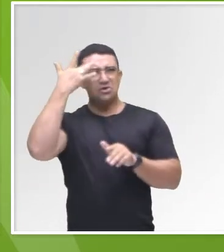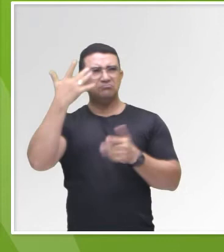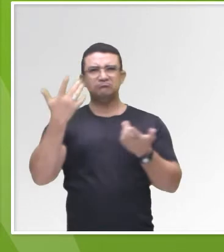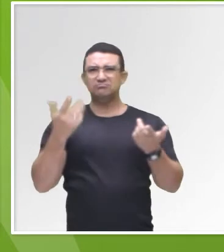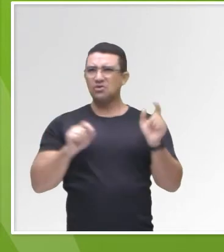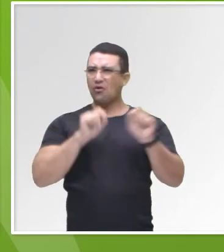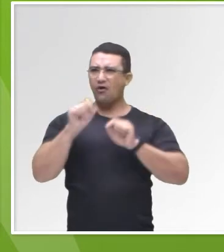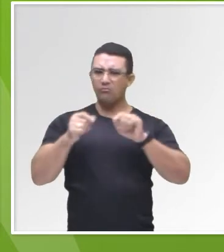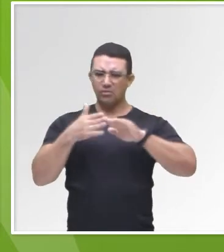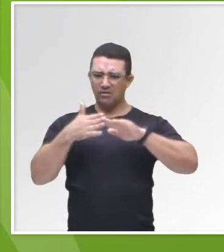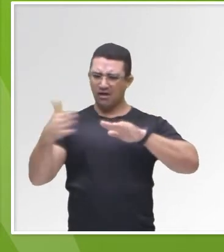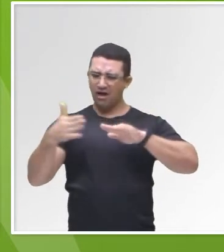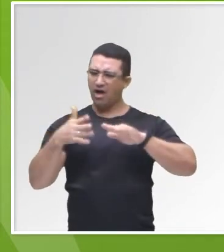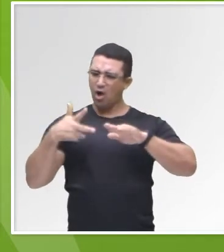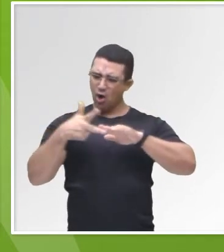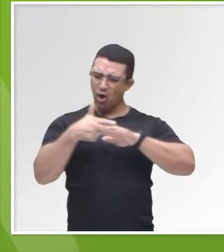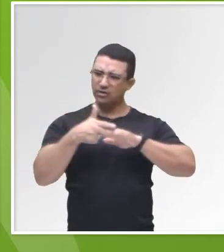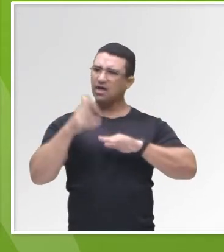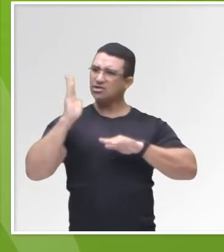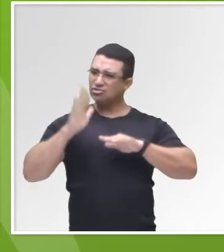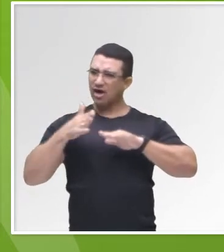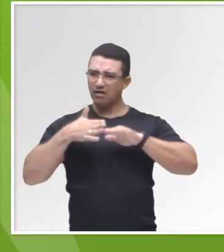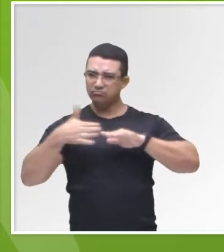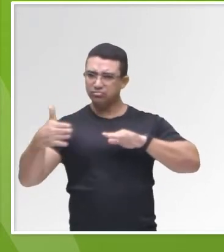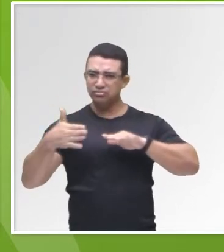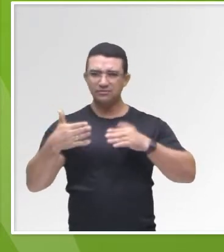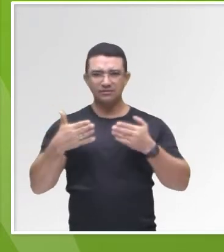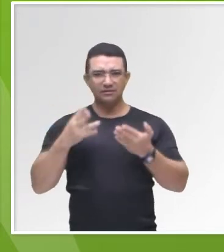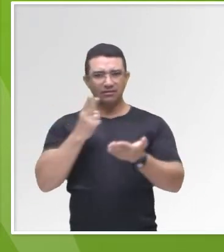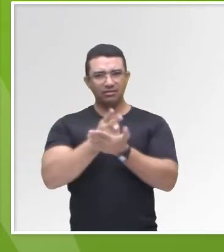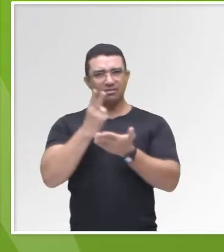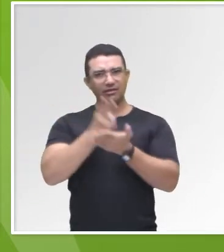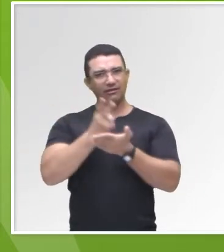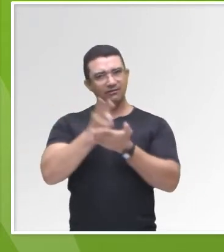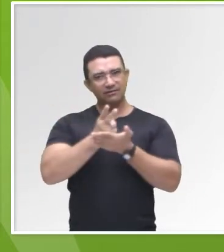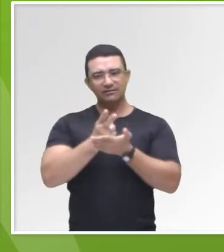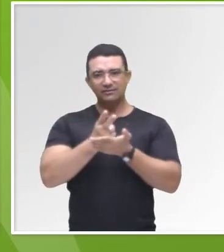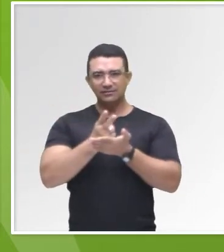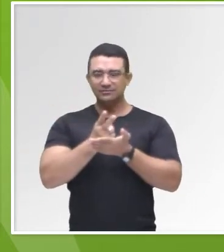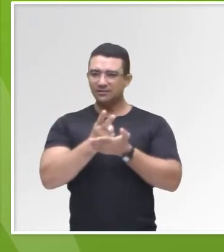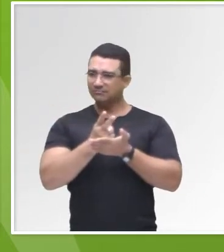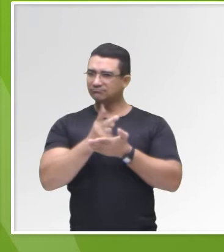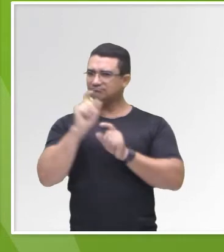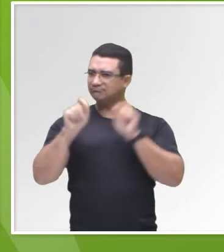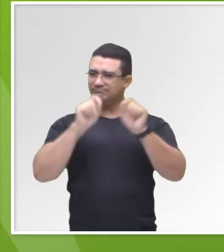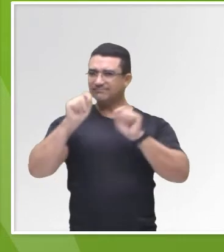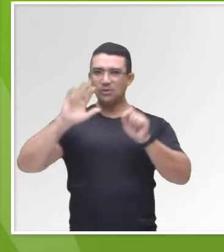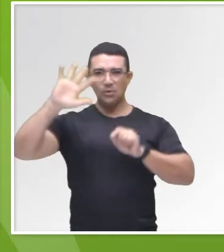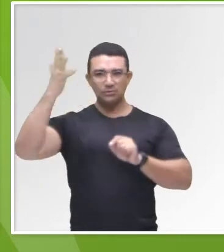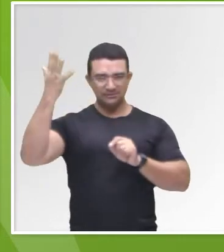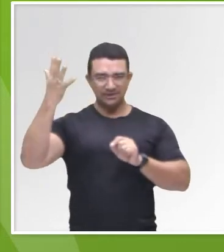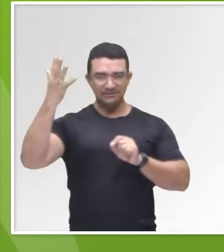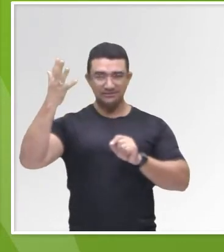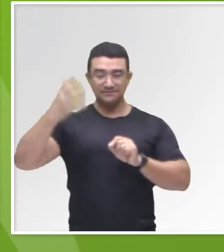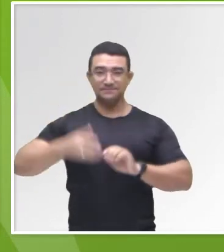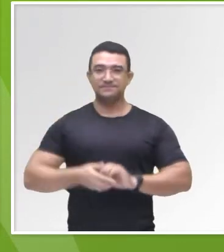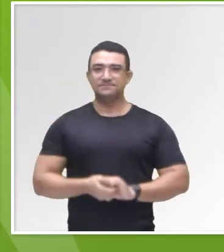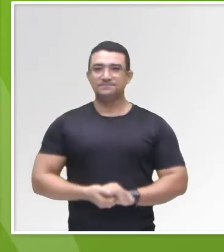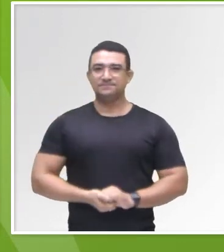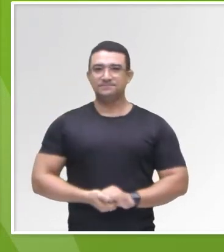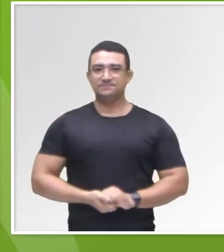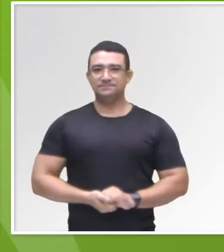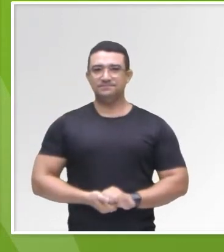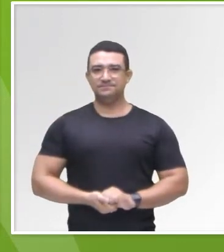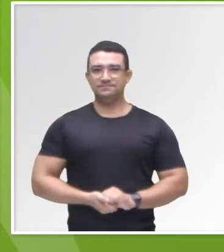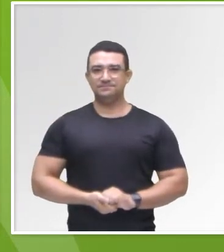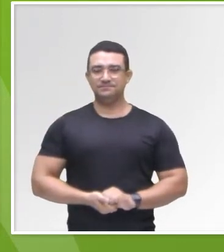unha, já está grande de novo, por que isso não fica sempre do mesmo tamanho? Então, alguma coisa está acontecendo ali, o que será que é isso? Certo?